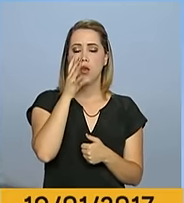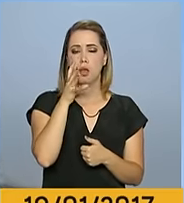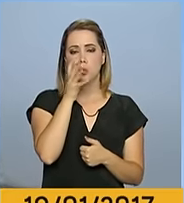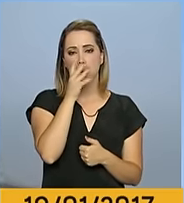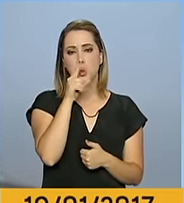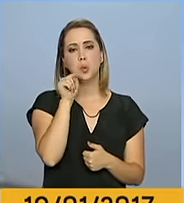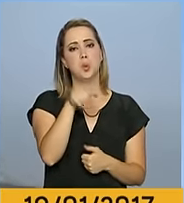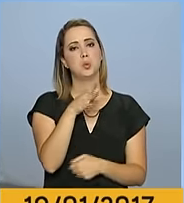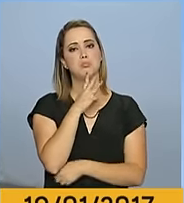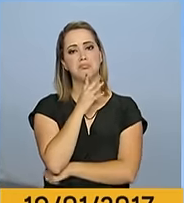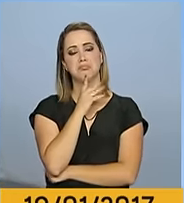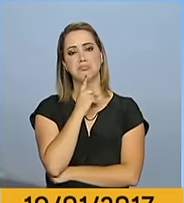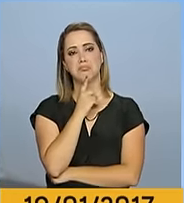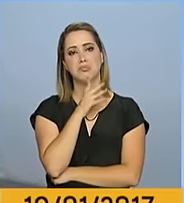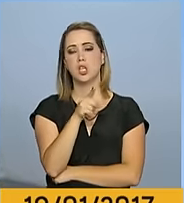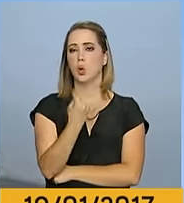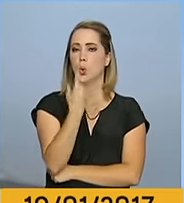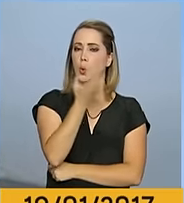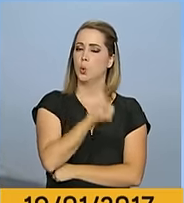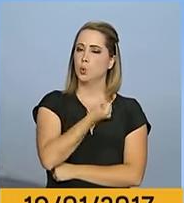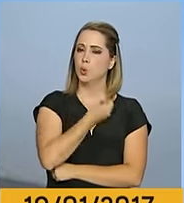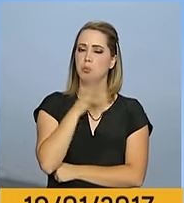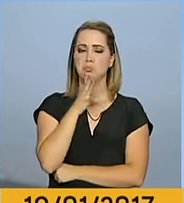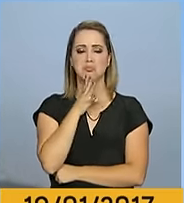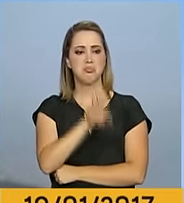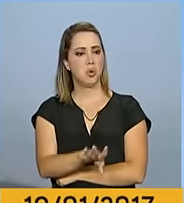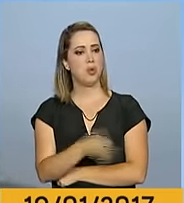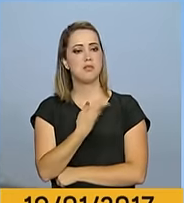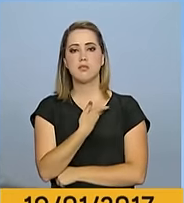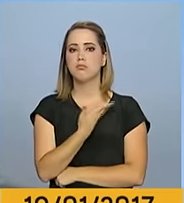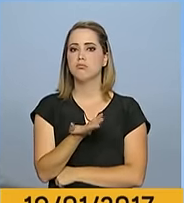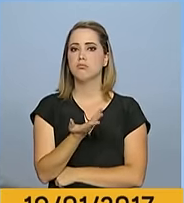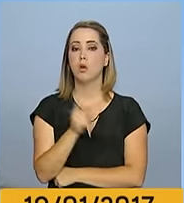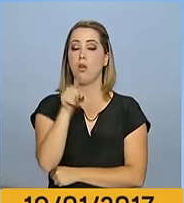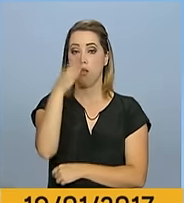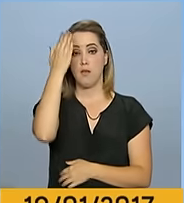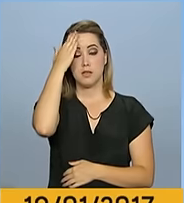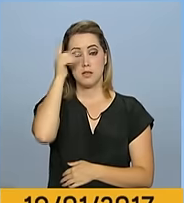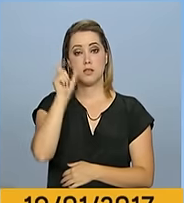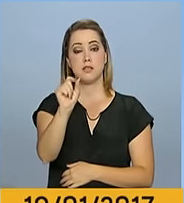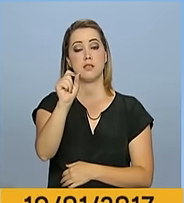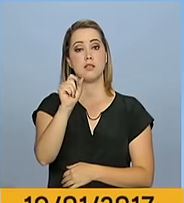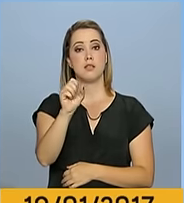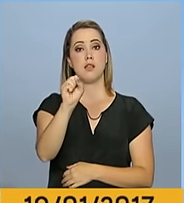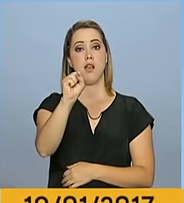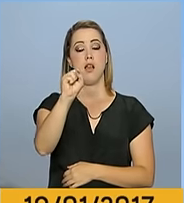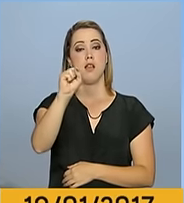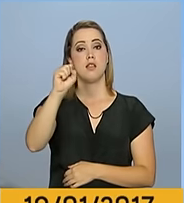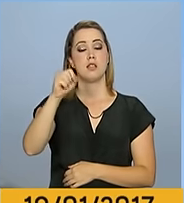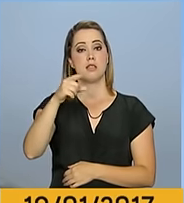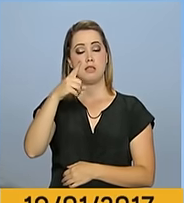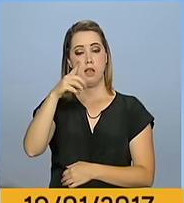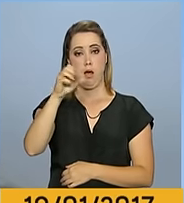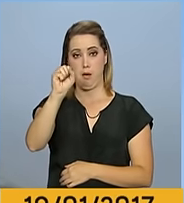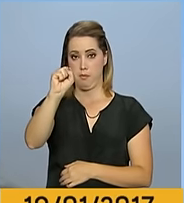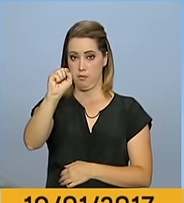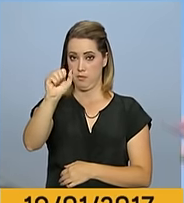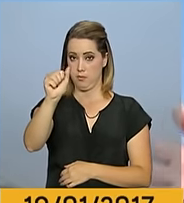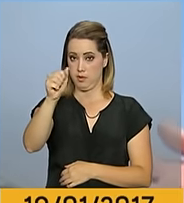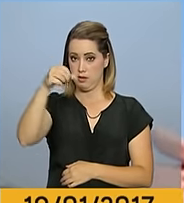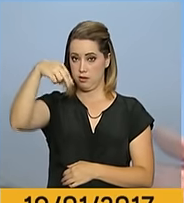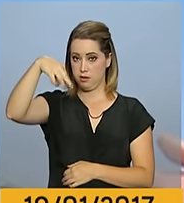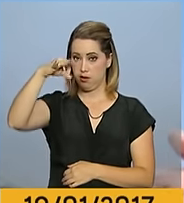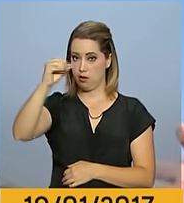que eu confesso que não sabia. Vocês sabem que, governador, que o Santos Dumont morou aqui. E seu pai